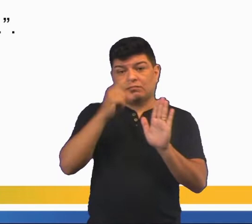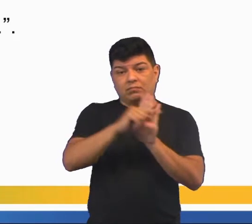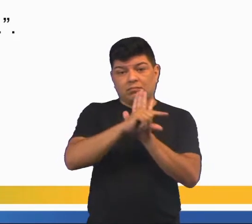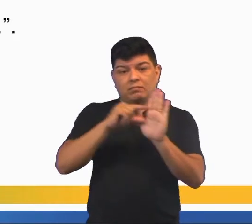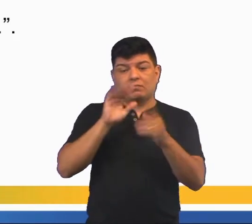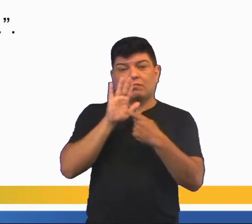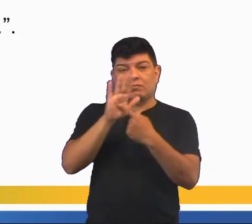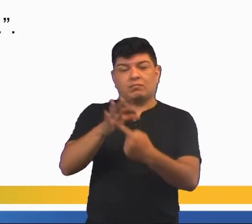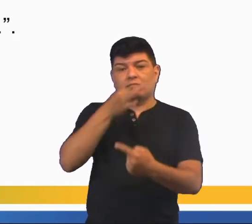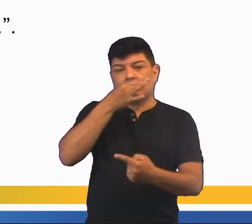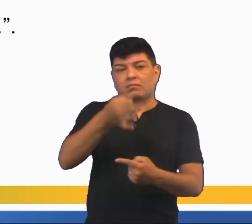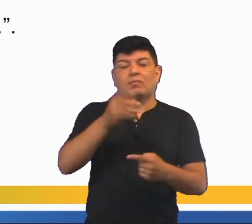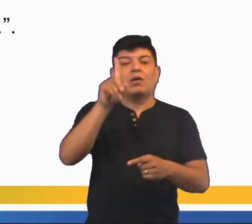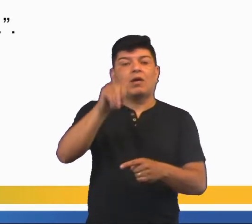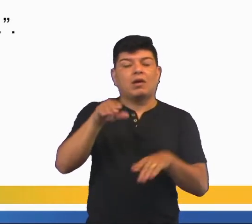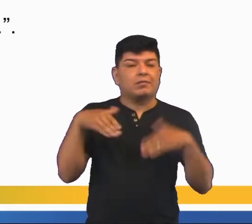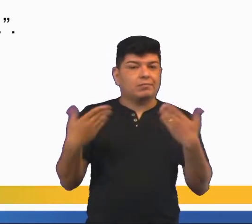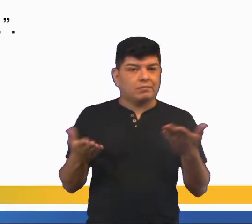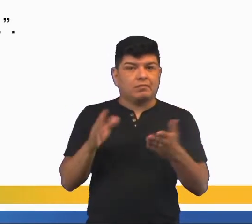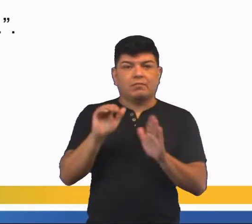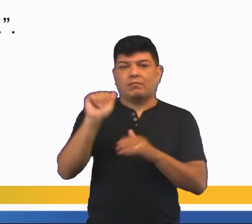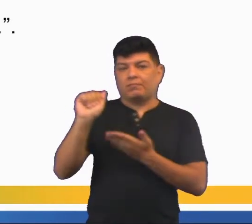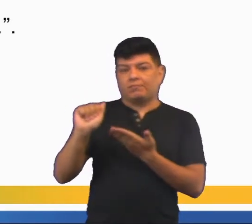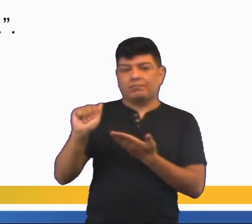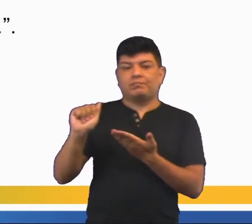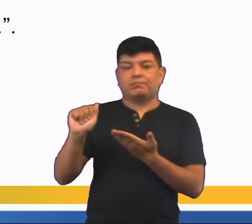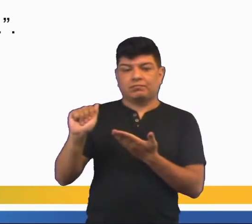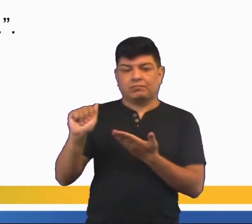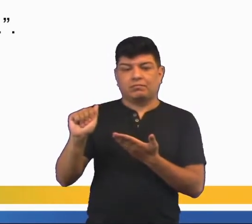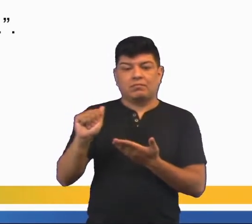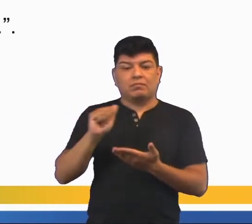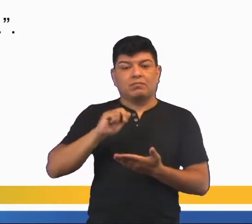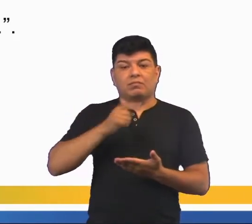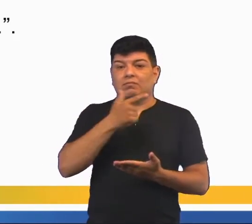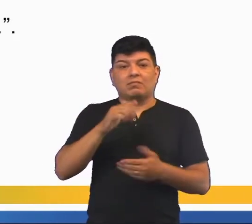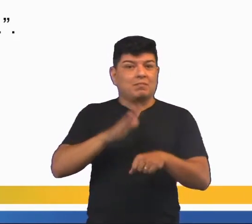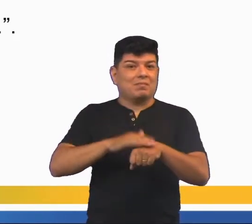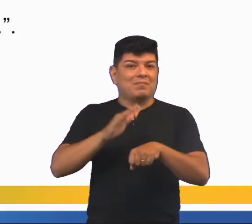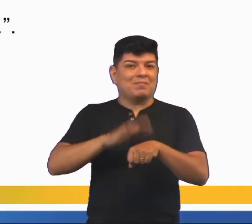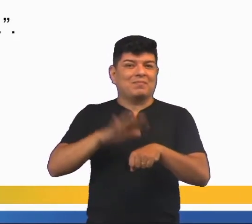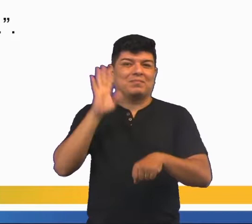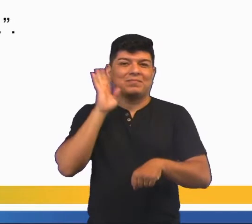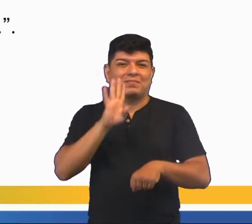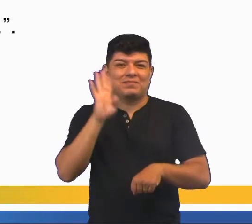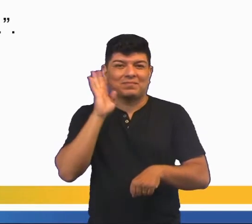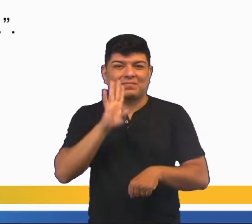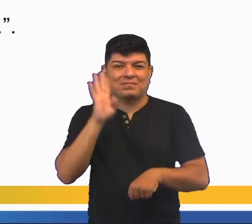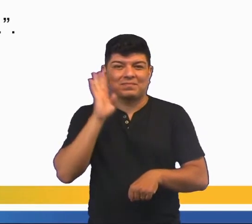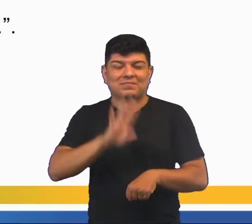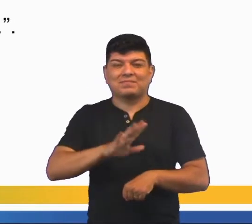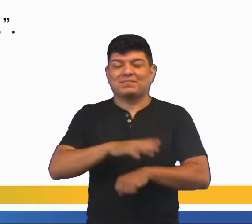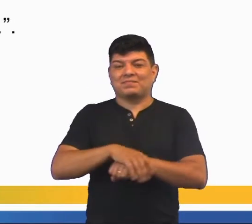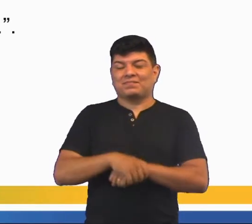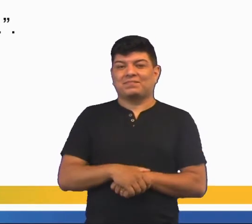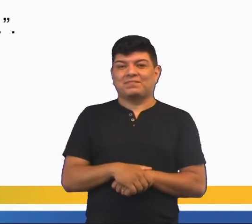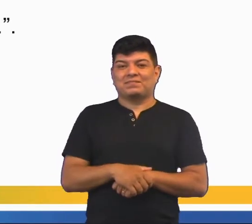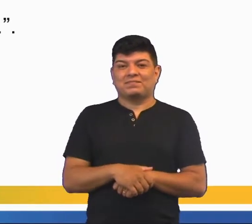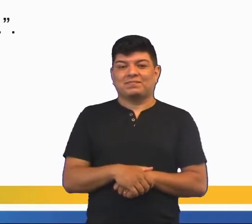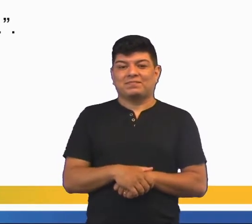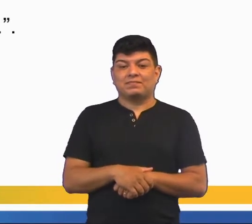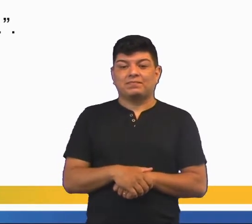que expressa uma opinião é, na alternativa A, não há nada mais